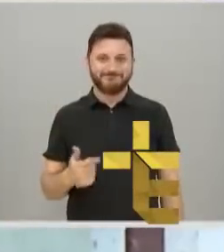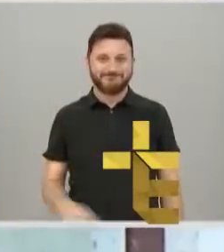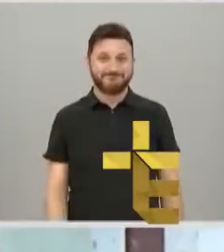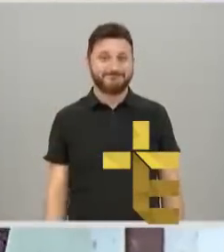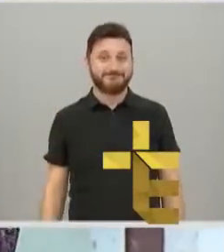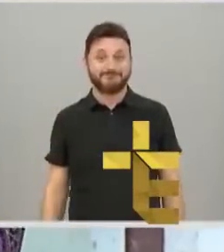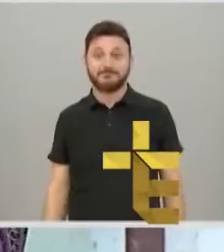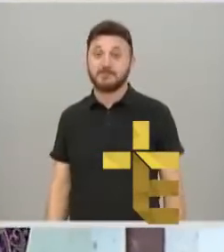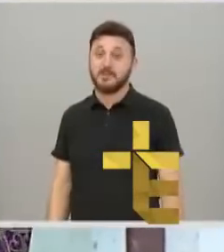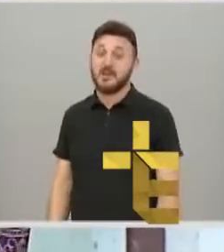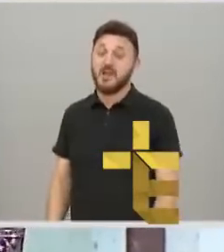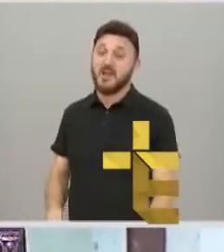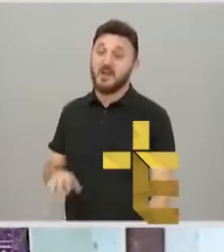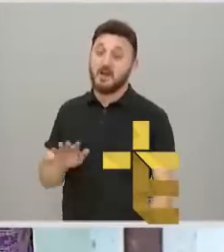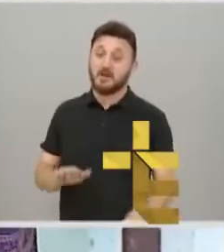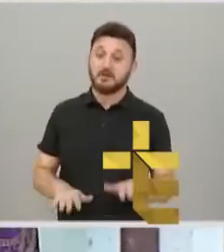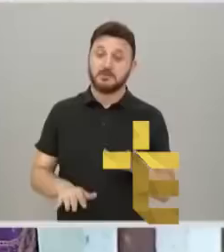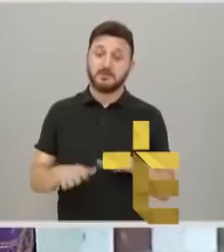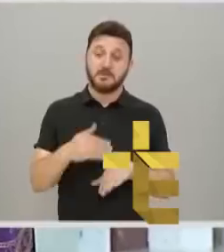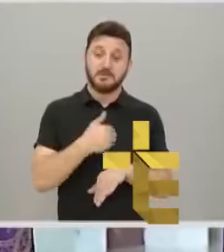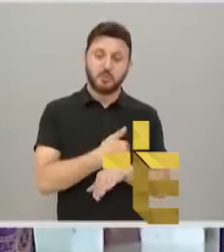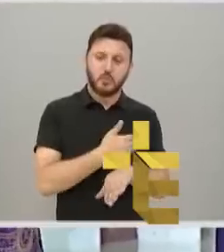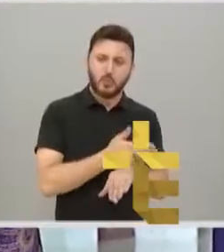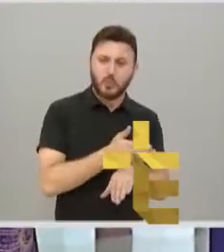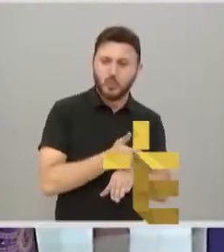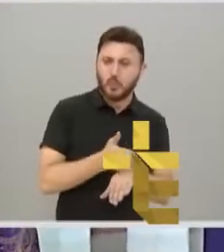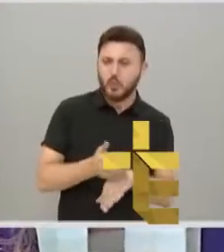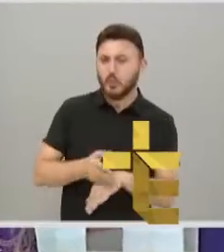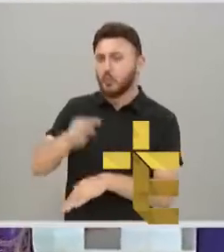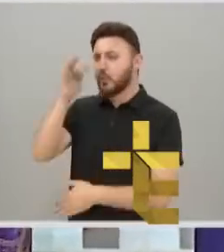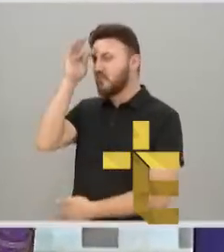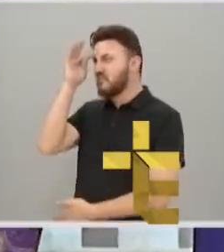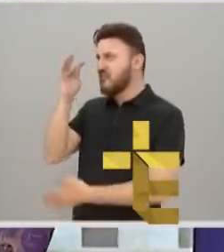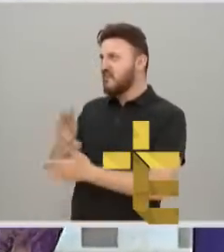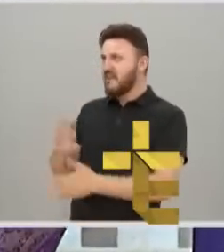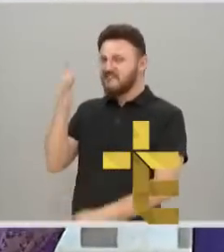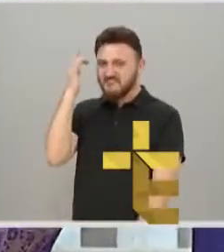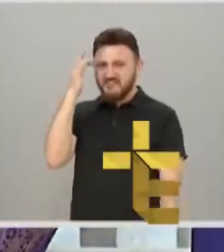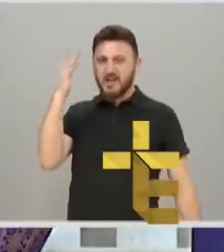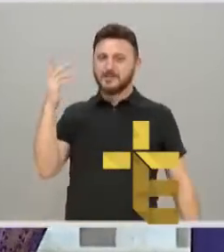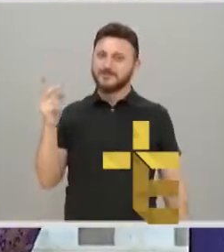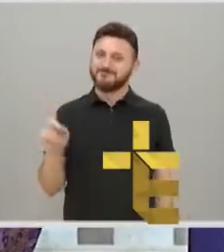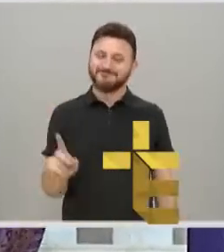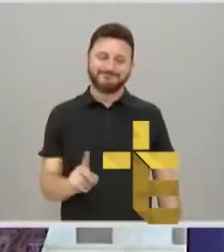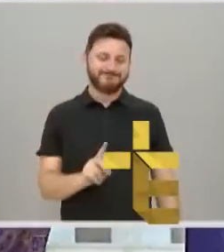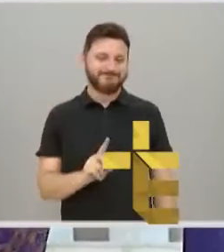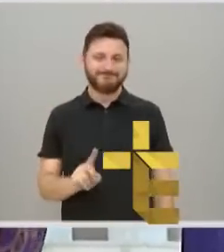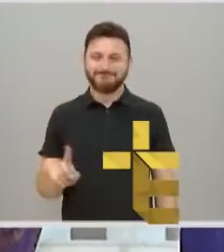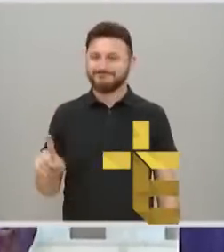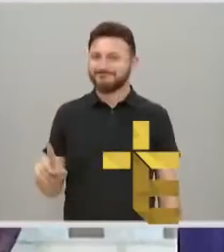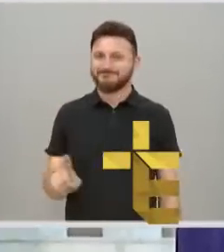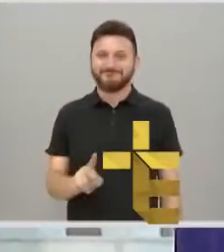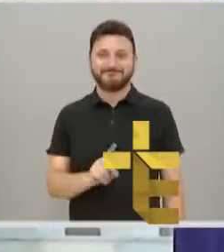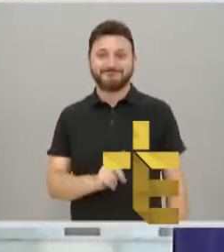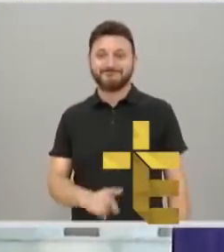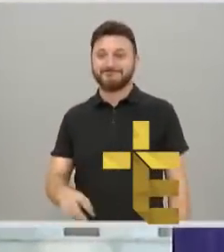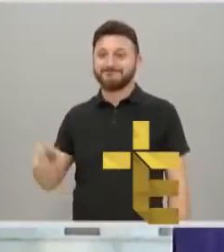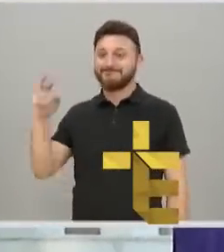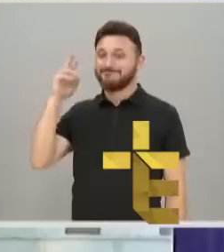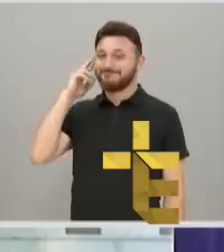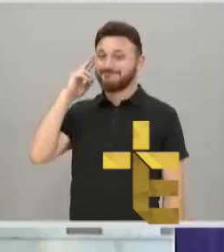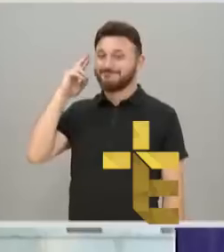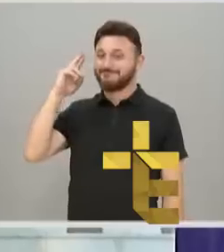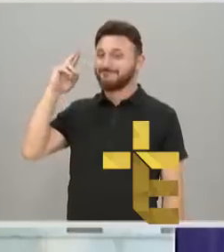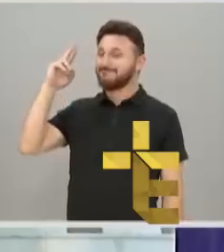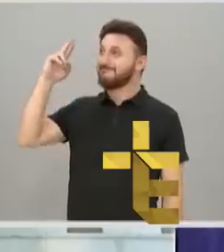Nem toda hora é fácil ter fé, Senhor.